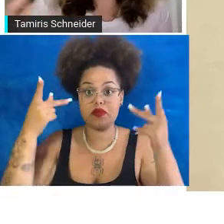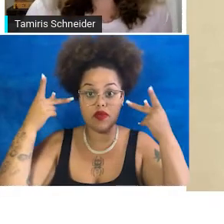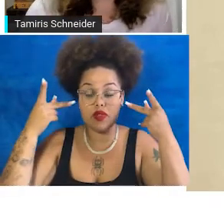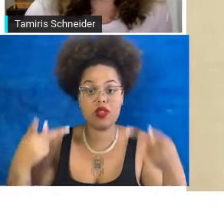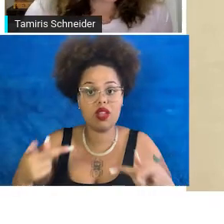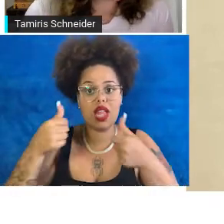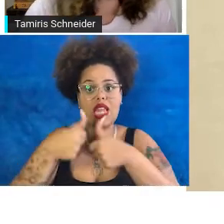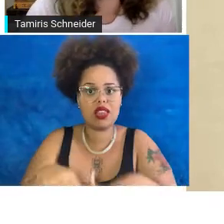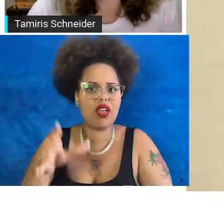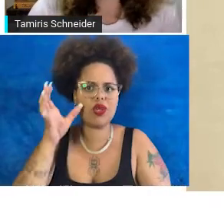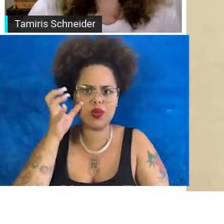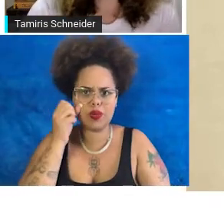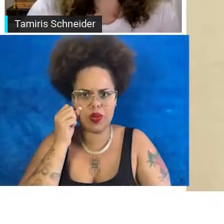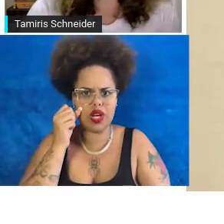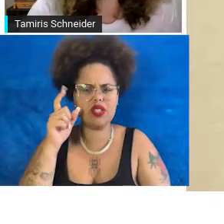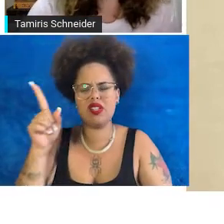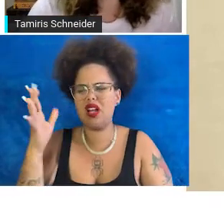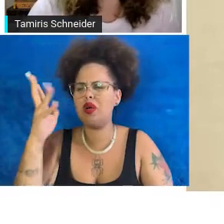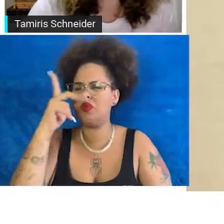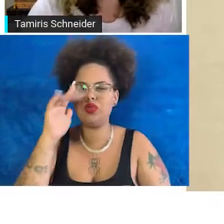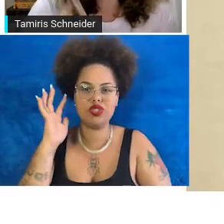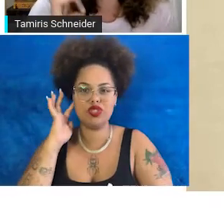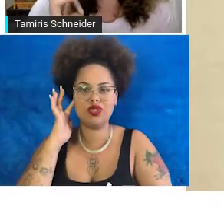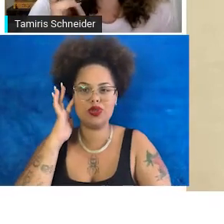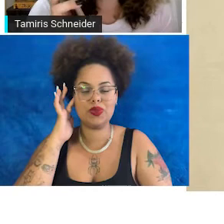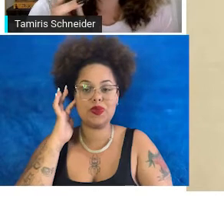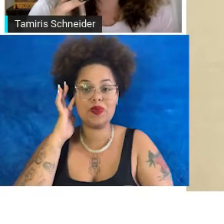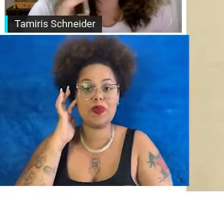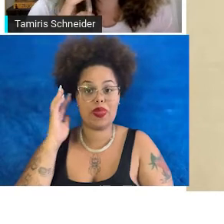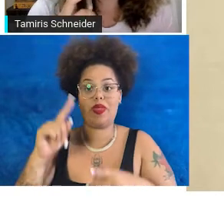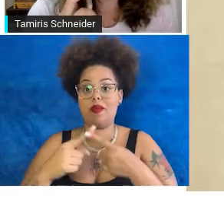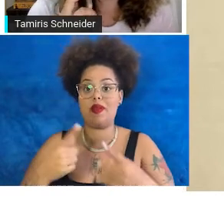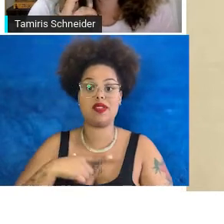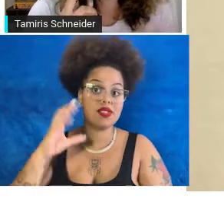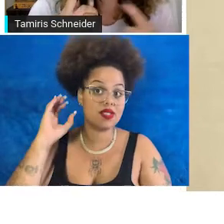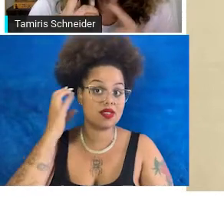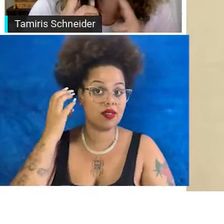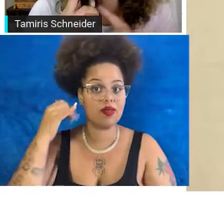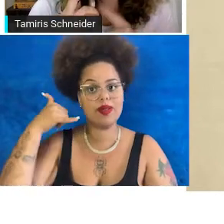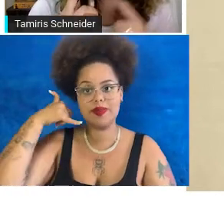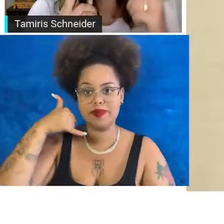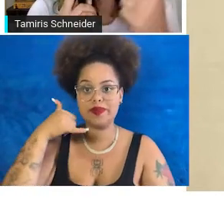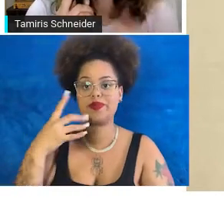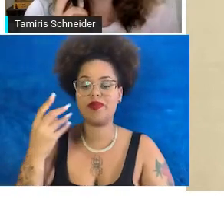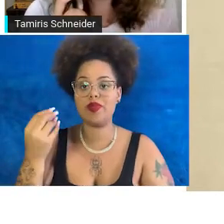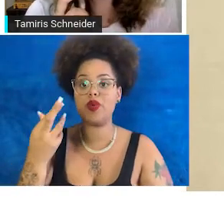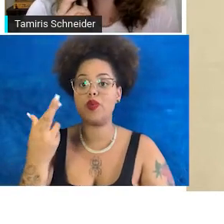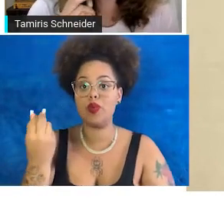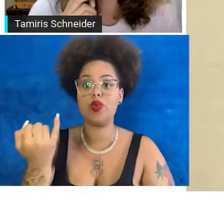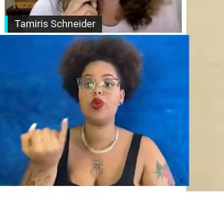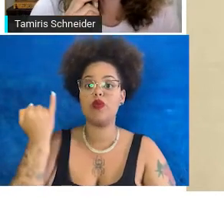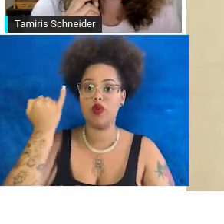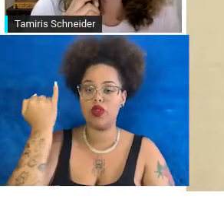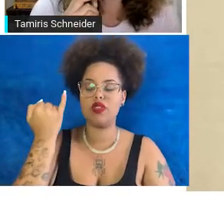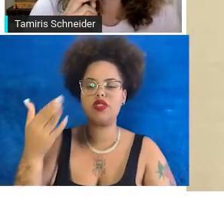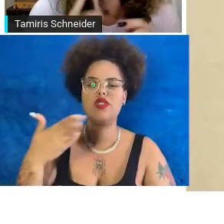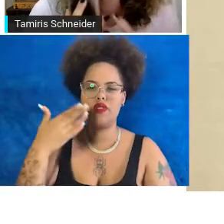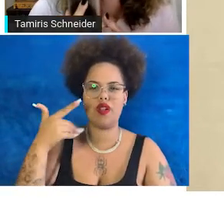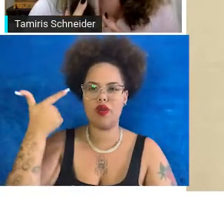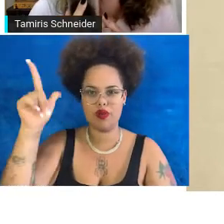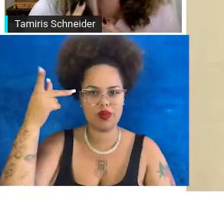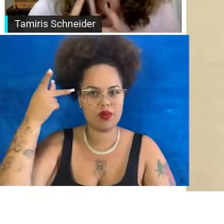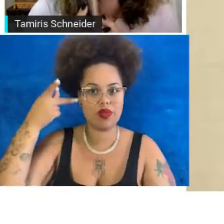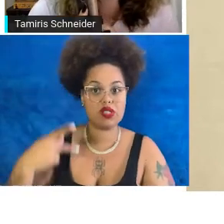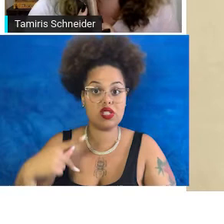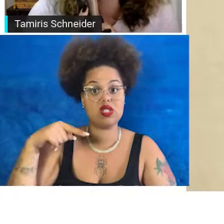tá no quarto dele, lá bonitinho, só que ele tem um celular que ele vai falar uma coisa muito importante com outro personagem.